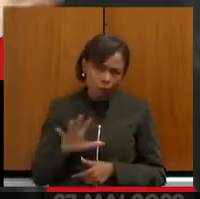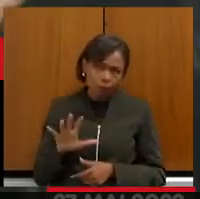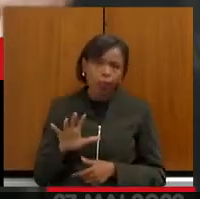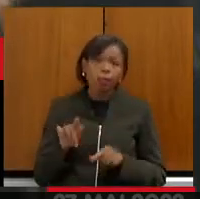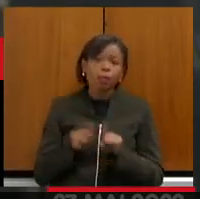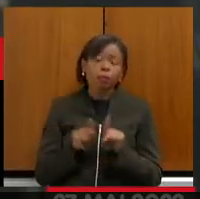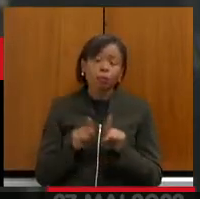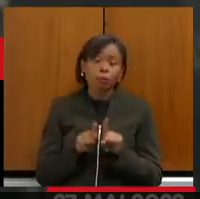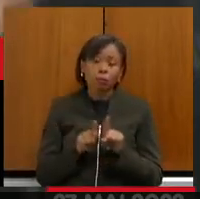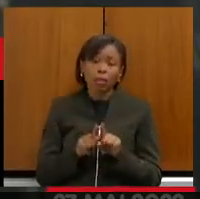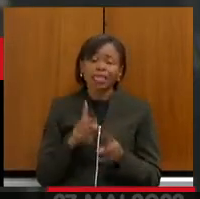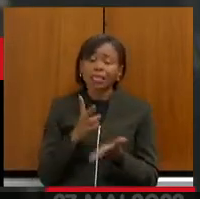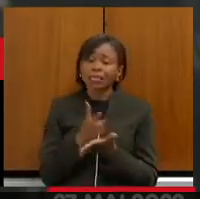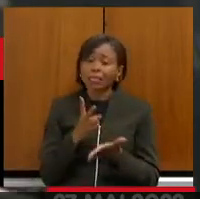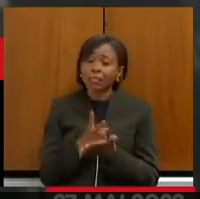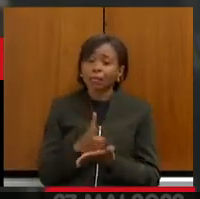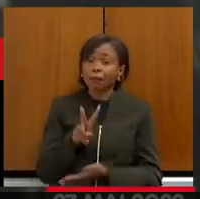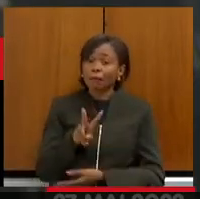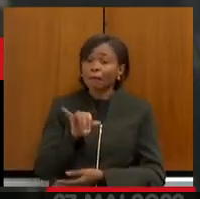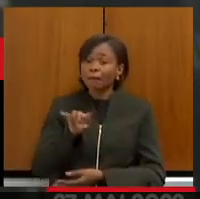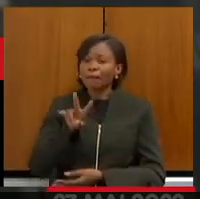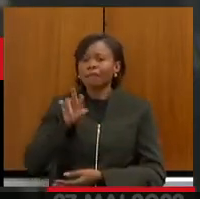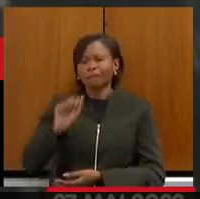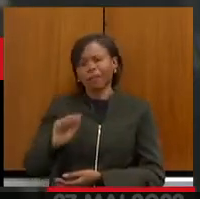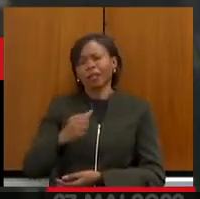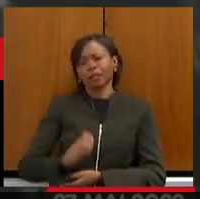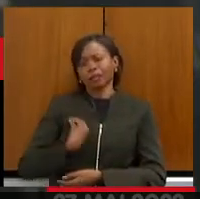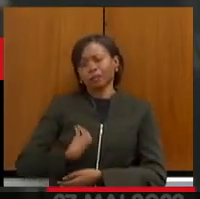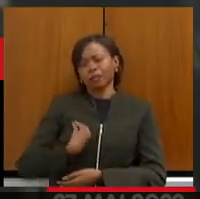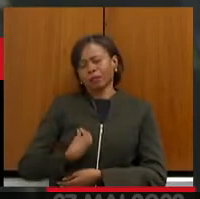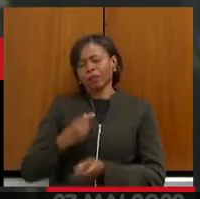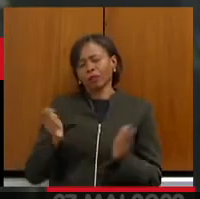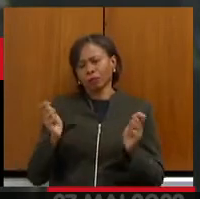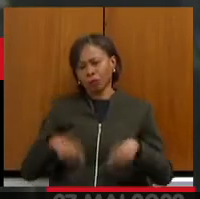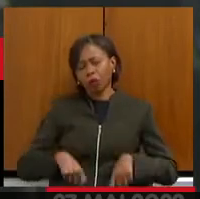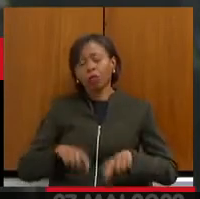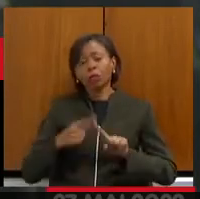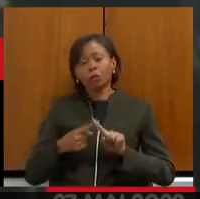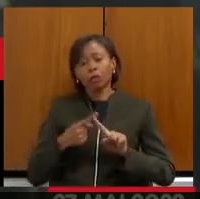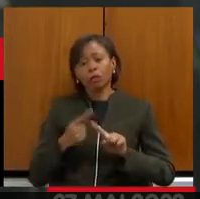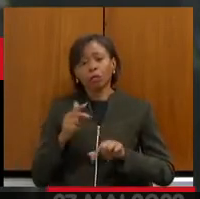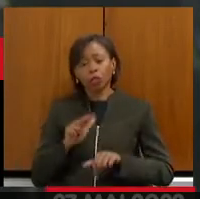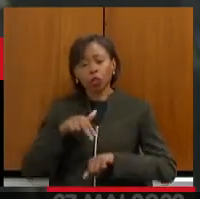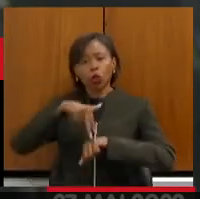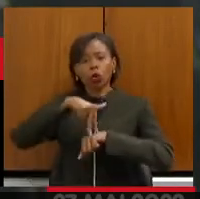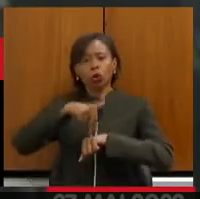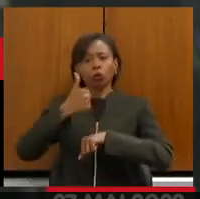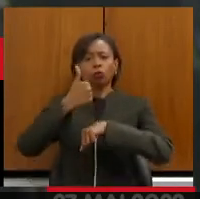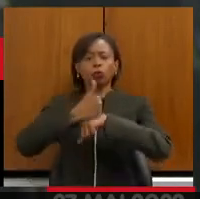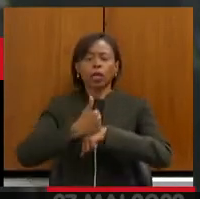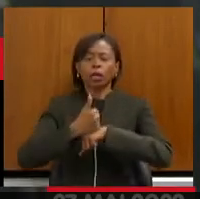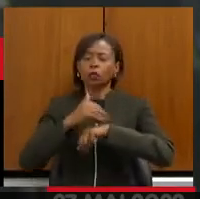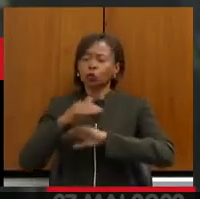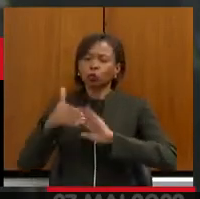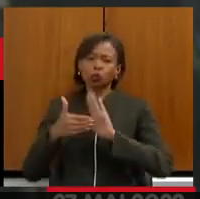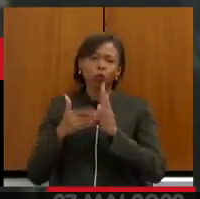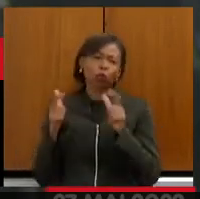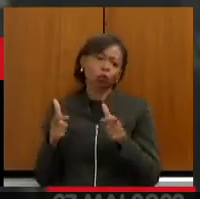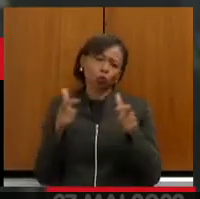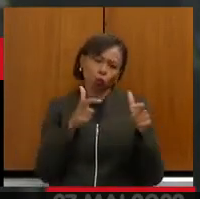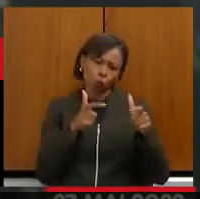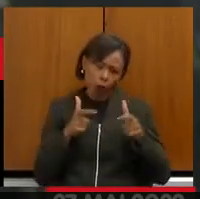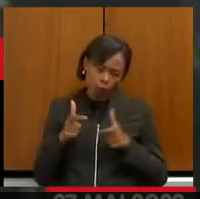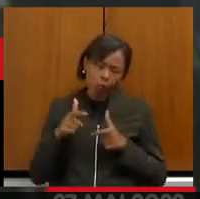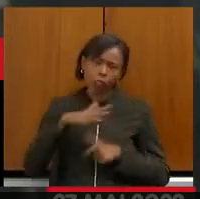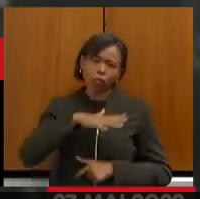o que a gente sempre se mantenha vivas para que a gente consiga ocupar todas as esferas que existem